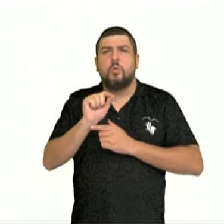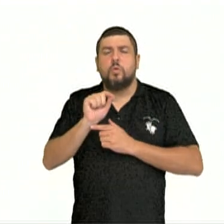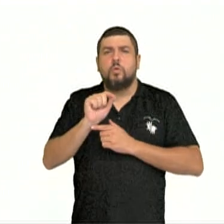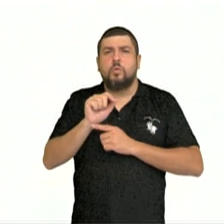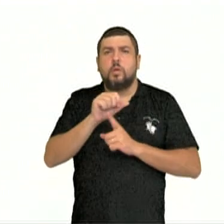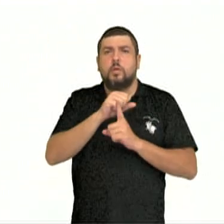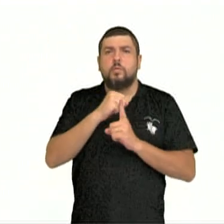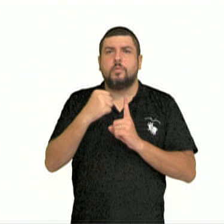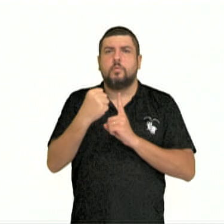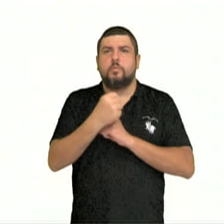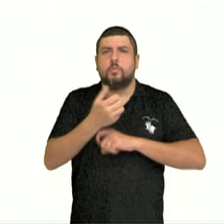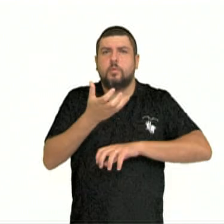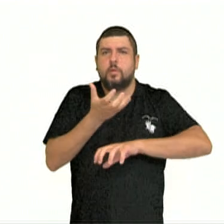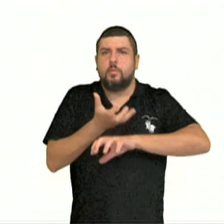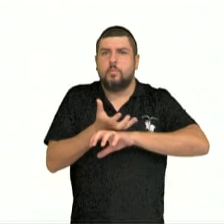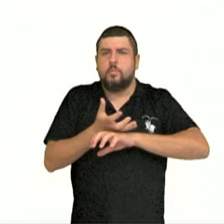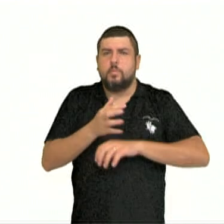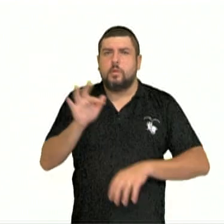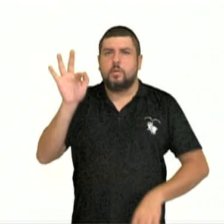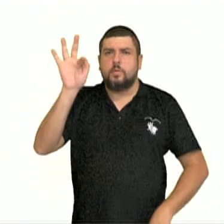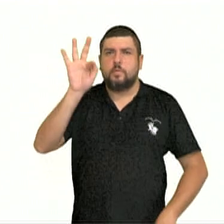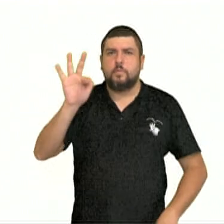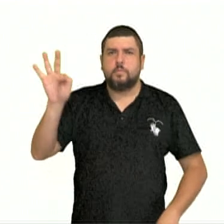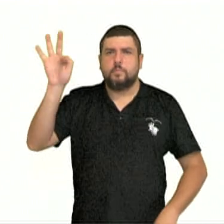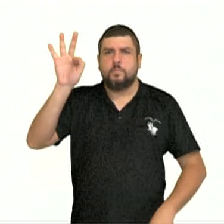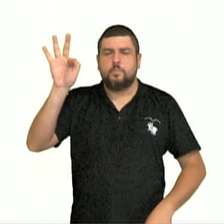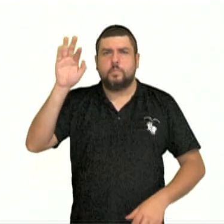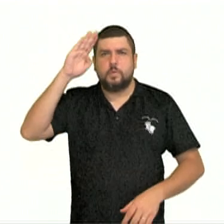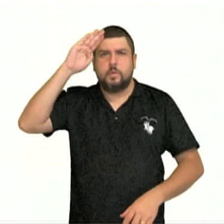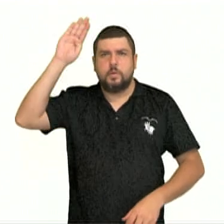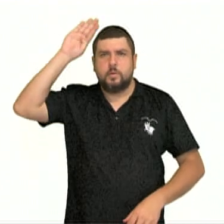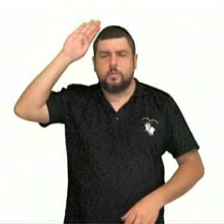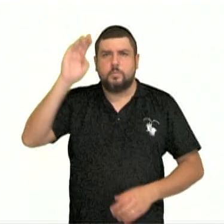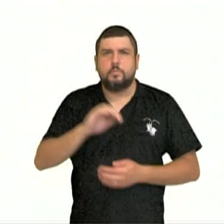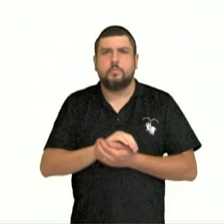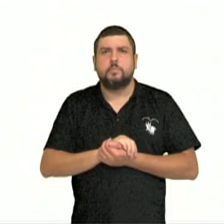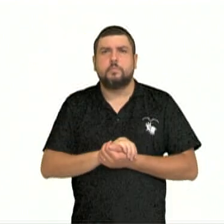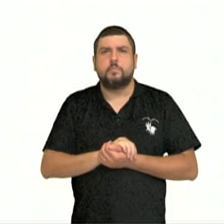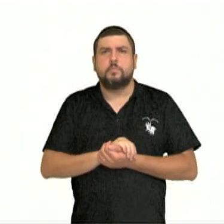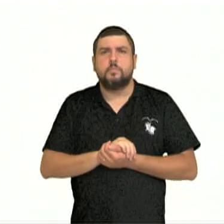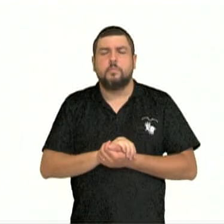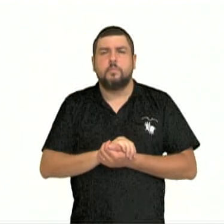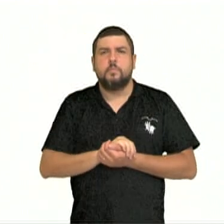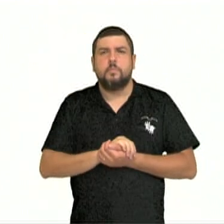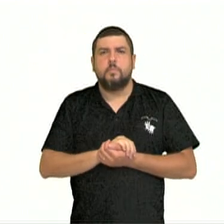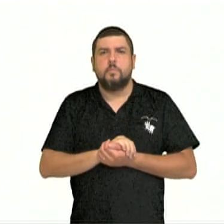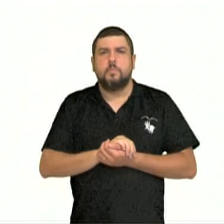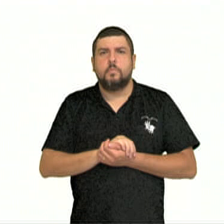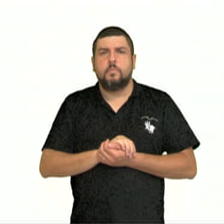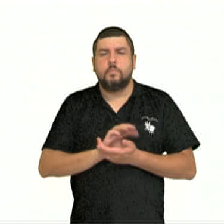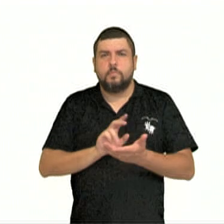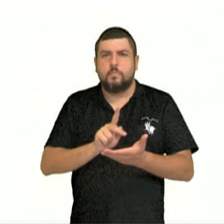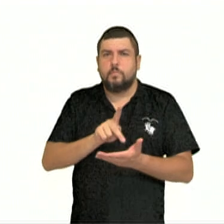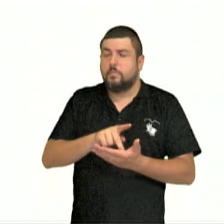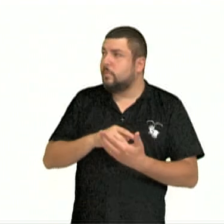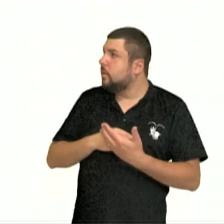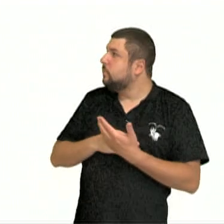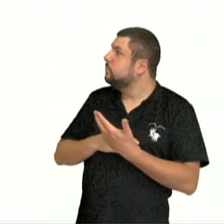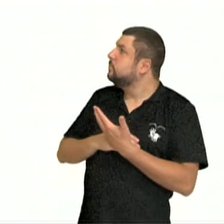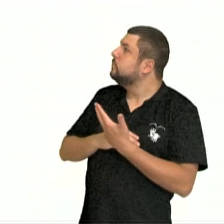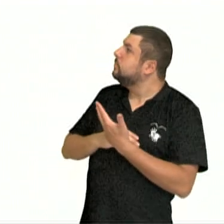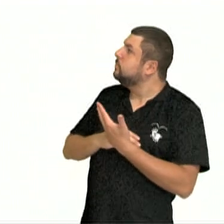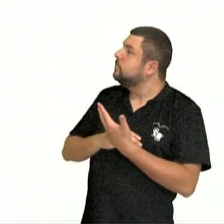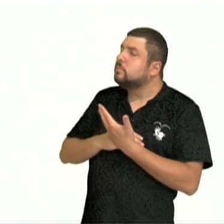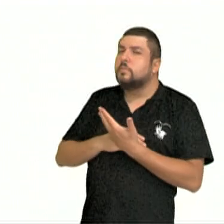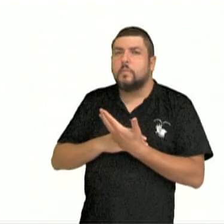ele é propriamente um criador do método sociológico, digamos, primeiro grande sociólogo de fato, ele veio